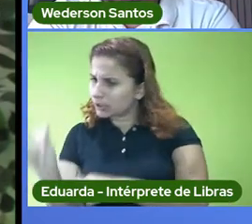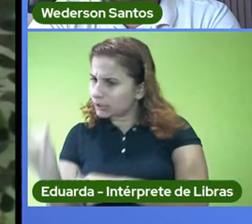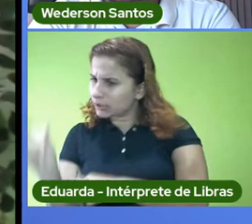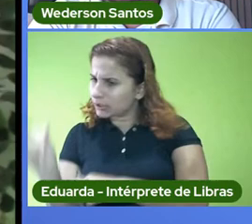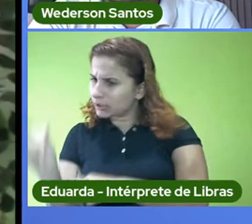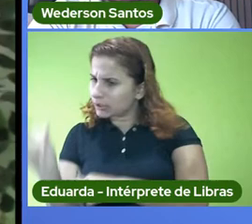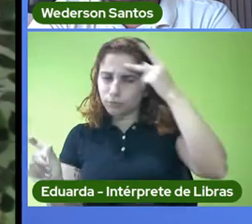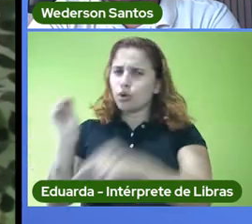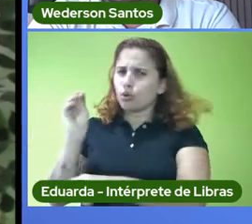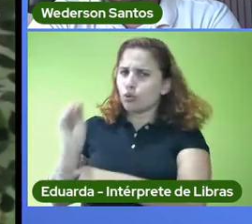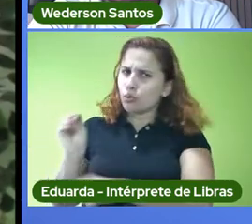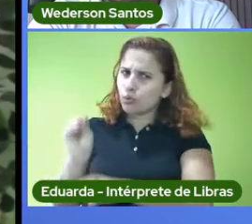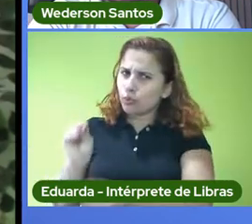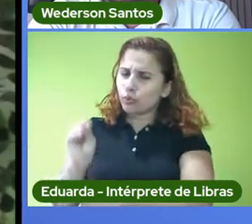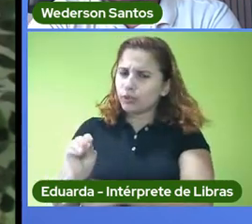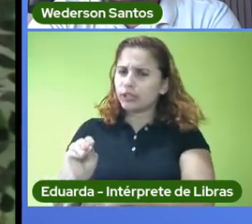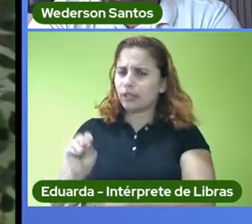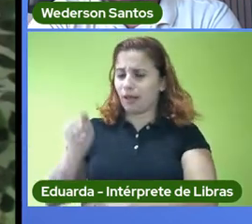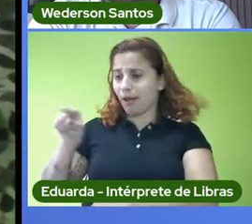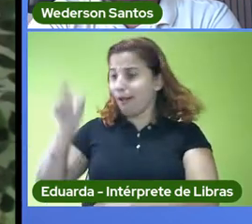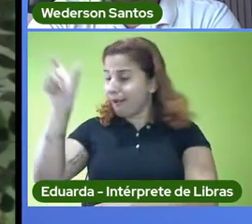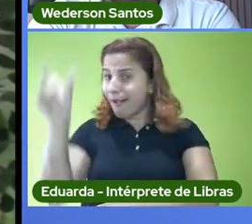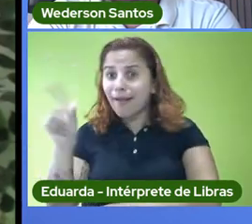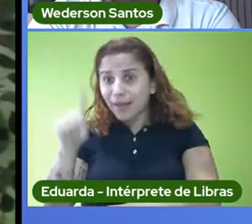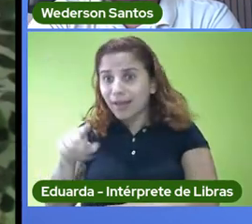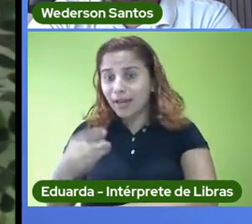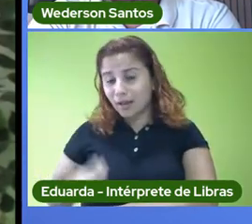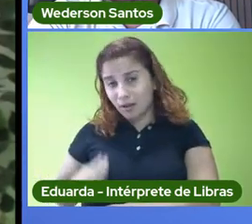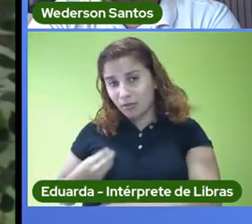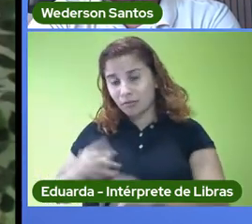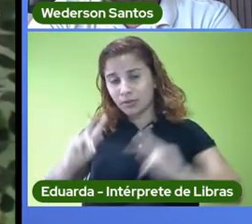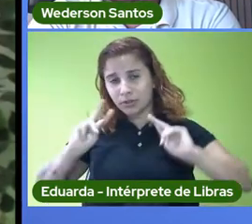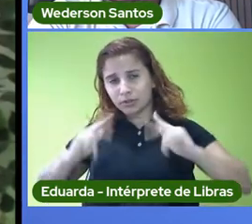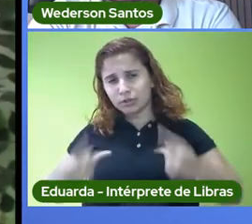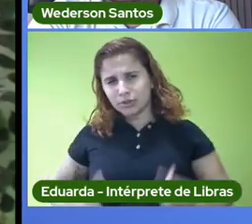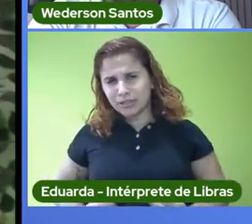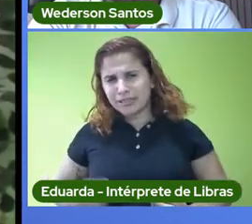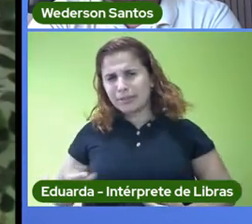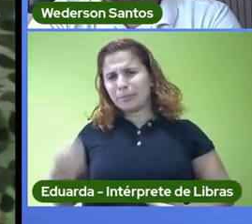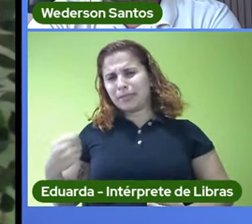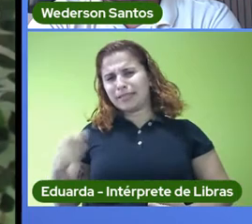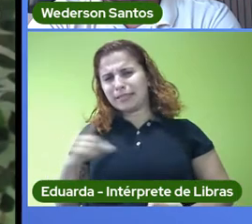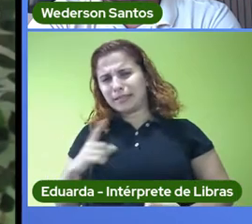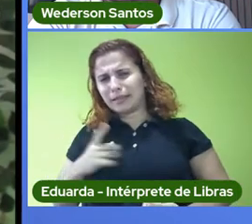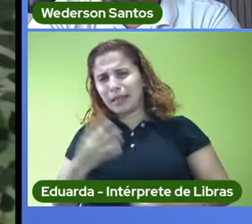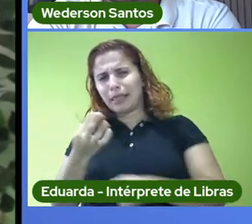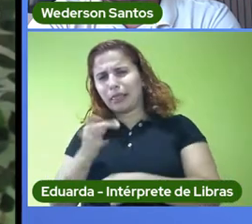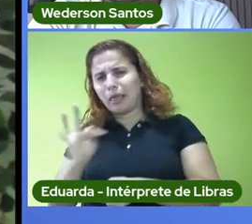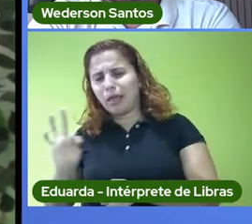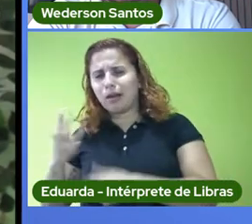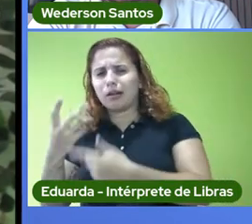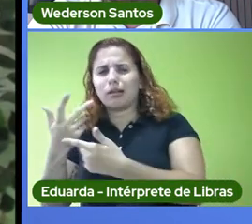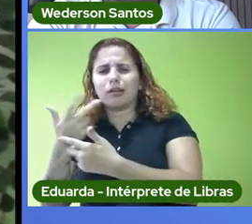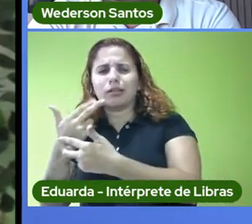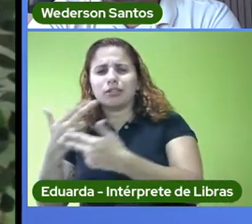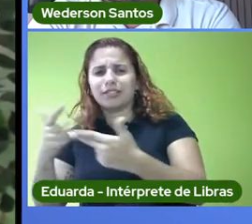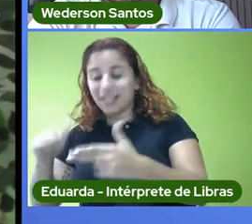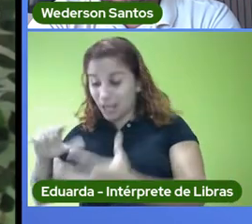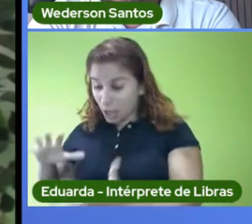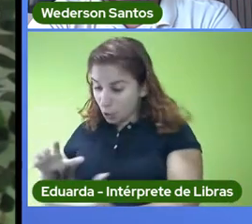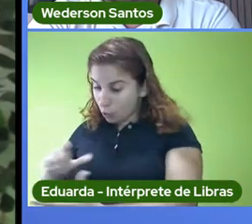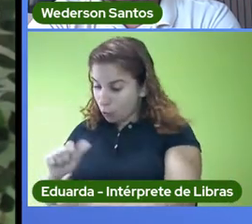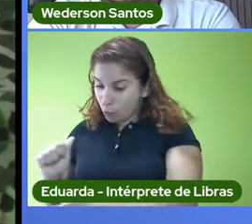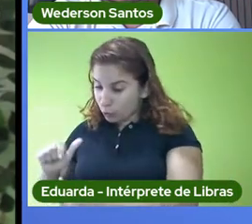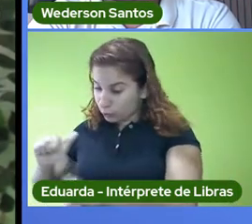uma atividade humana, enquanto normas, enfim, enquanto técnicas, resultados. Então, o mundo do trabalho é algo muito maior, e